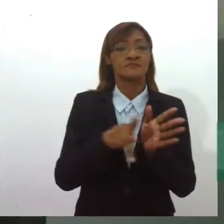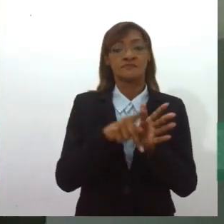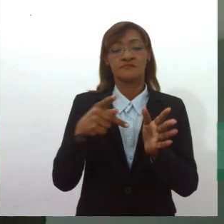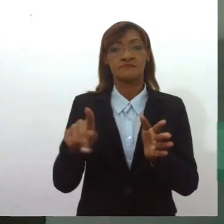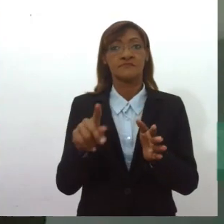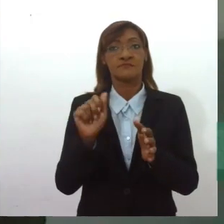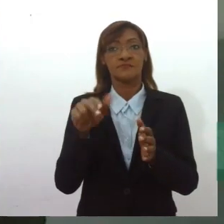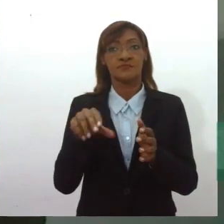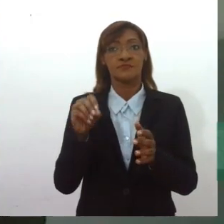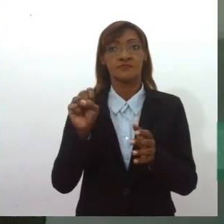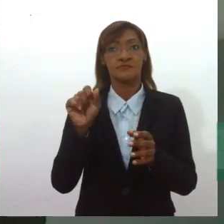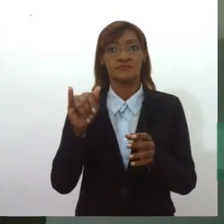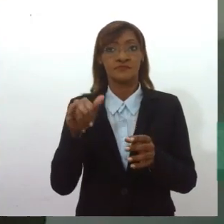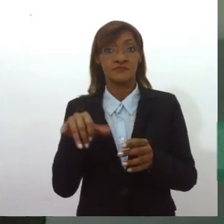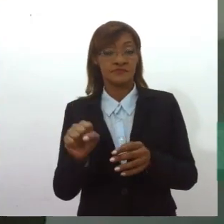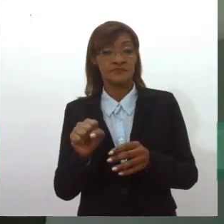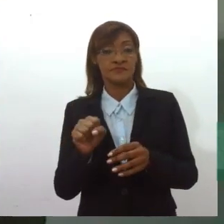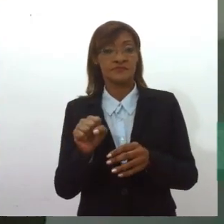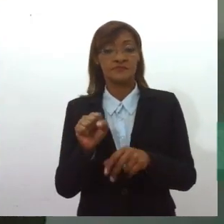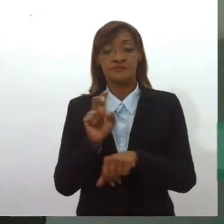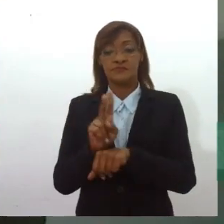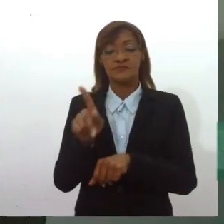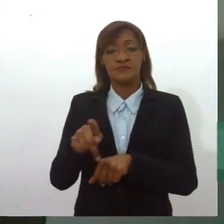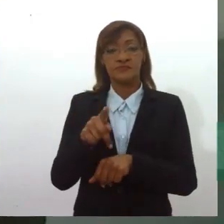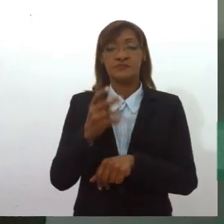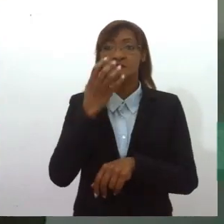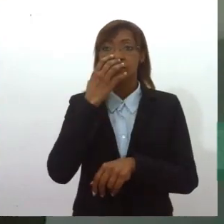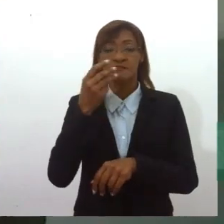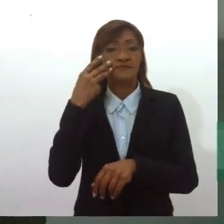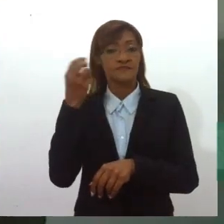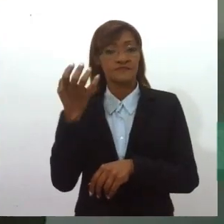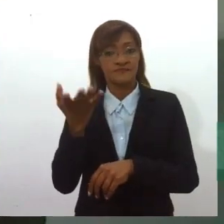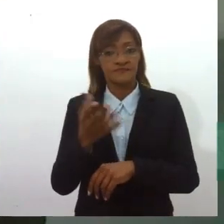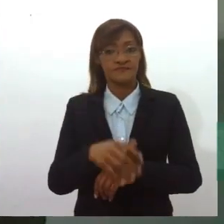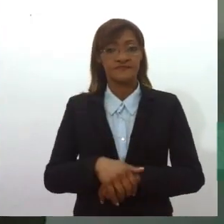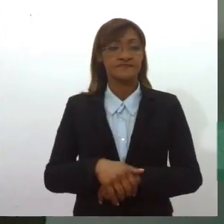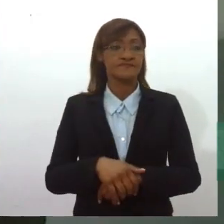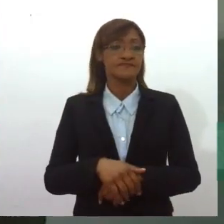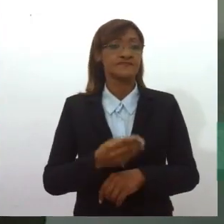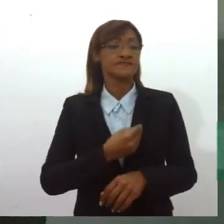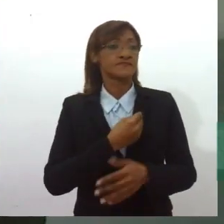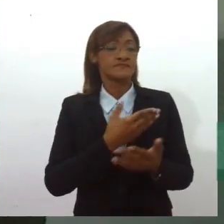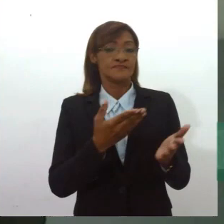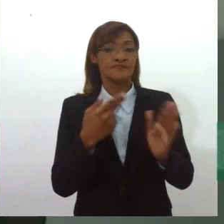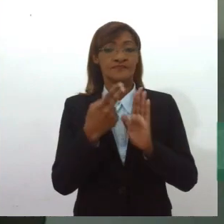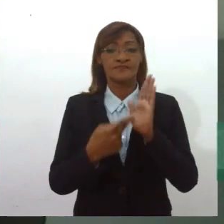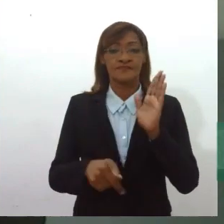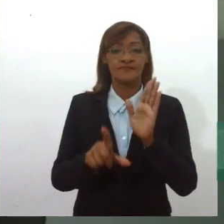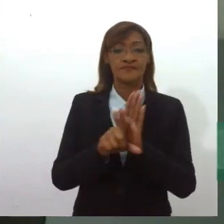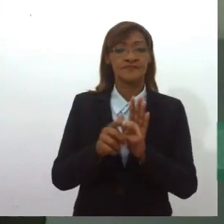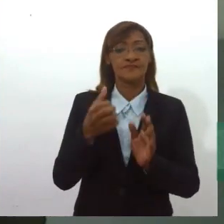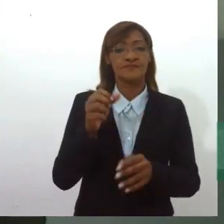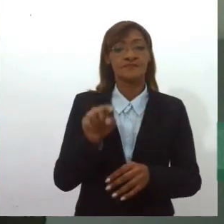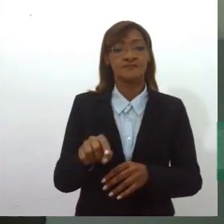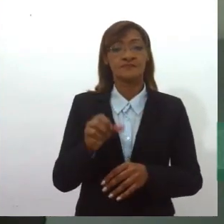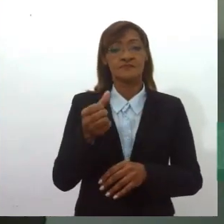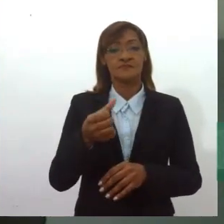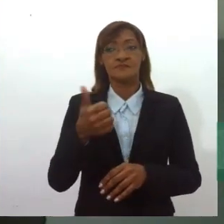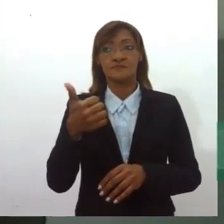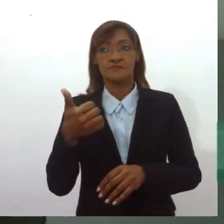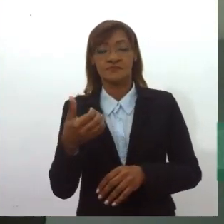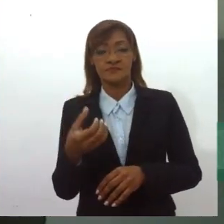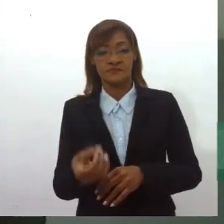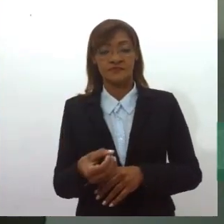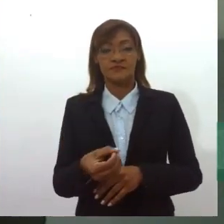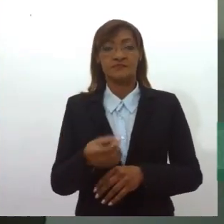o que isso o impacto disso né na vida de da desses jovens o PL 6610 caso sancionado